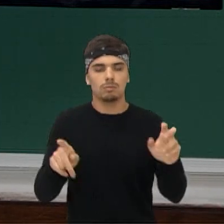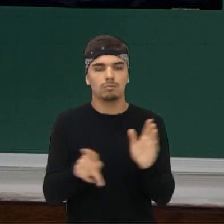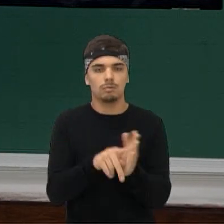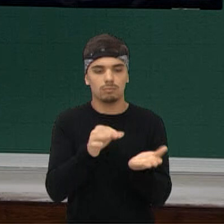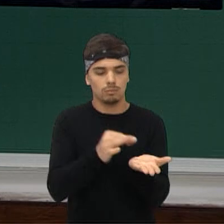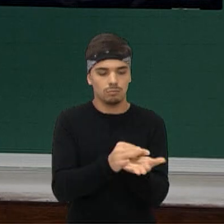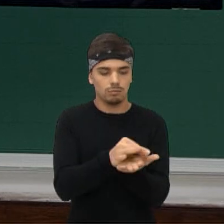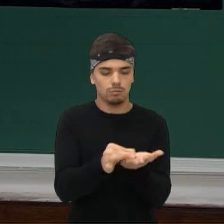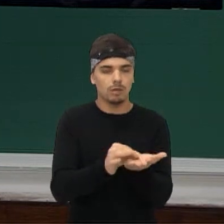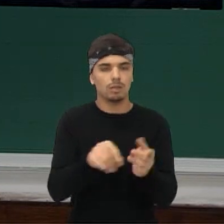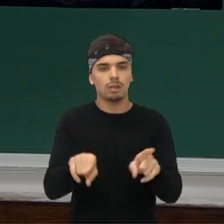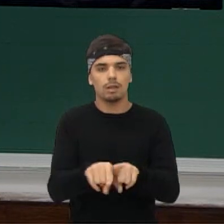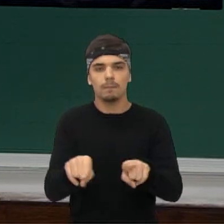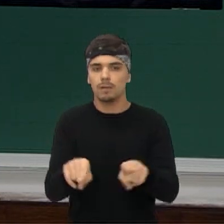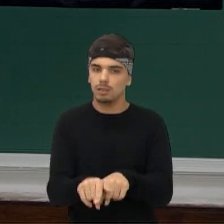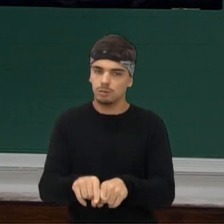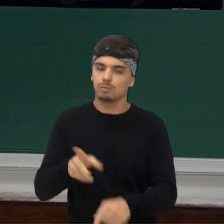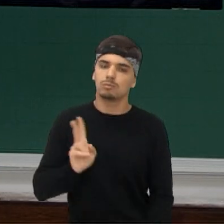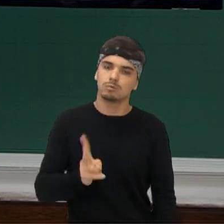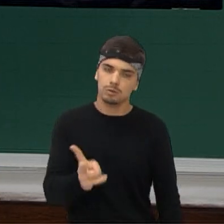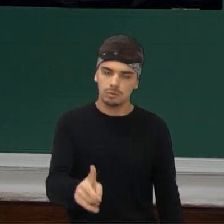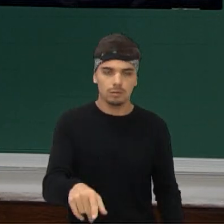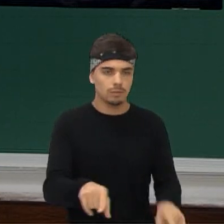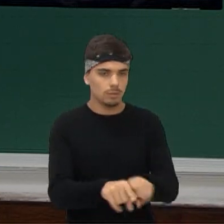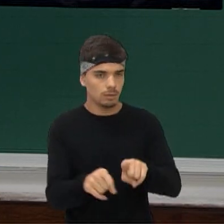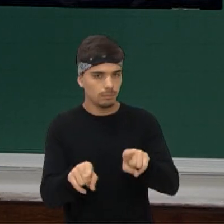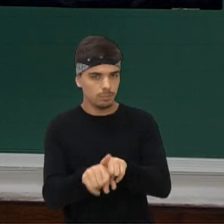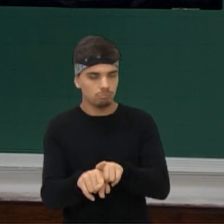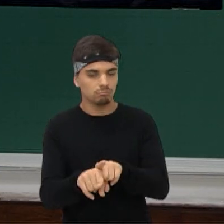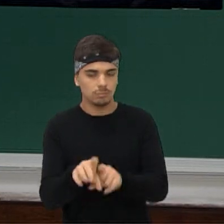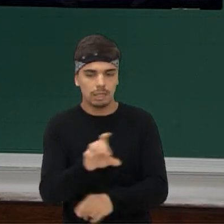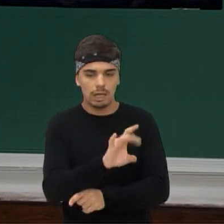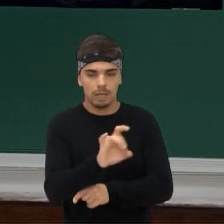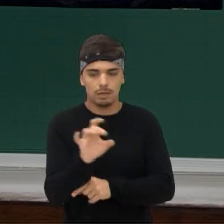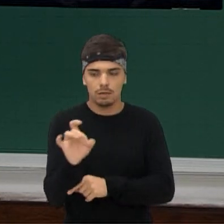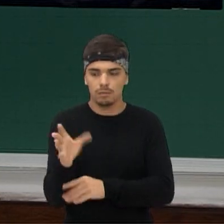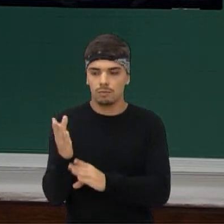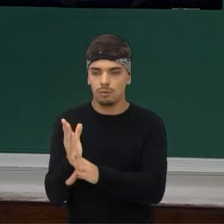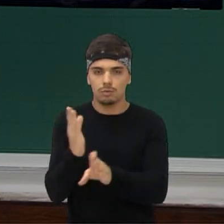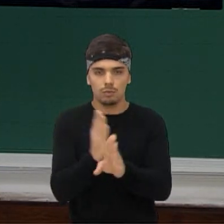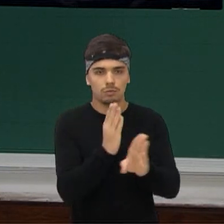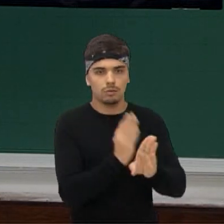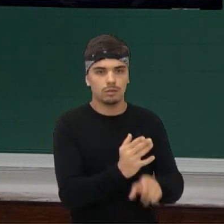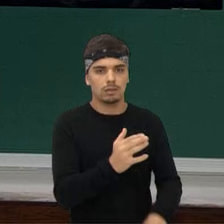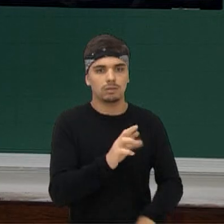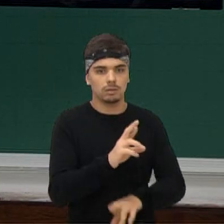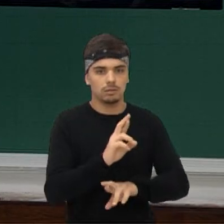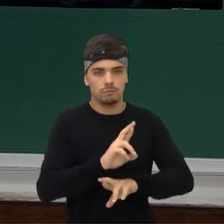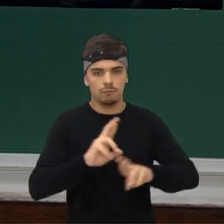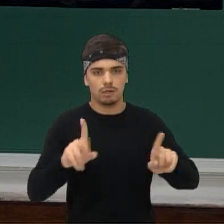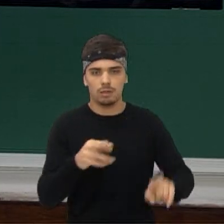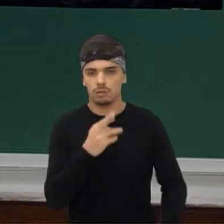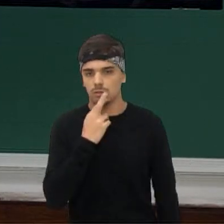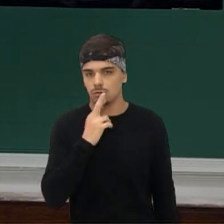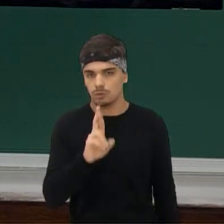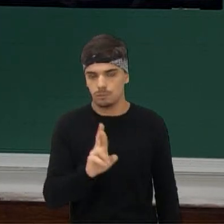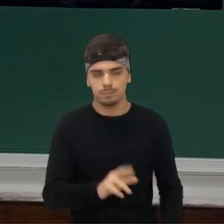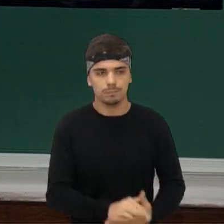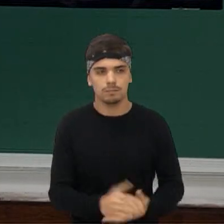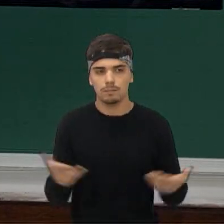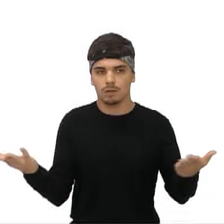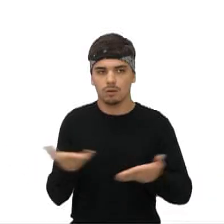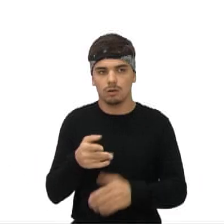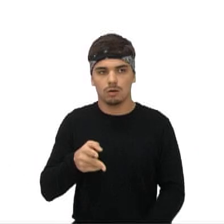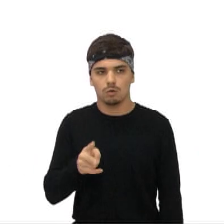moedas, continuamos nesse e cada caso a gente acaba achando um outro resultado, tá certo? Então, vamos